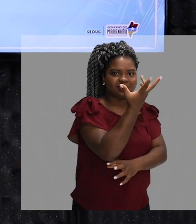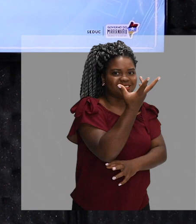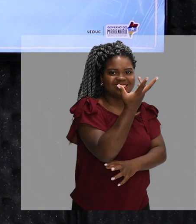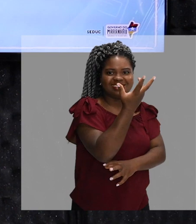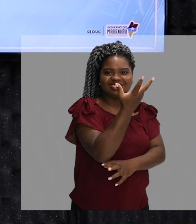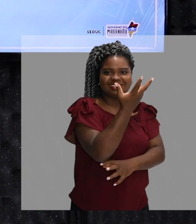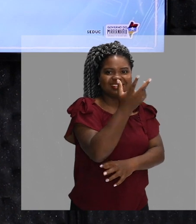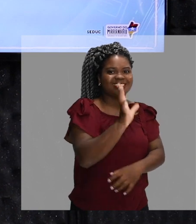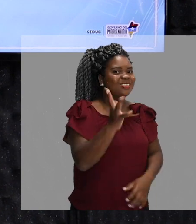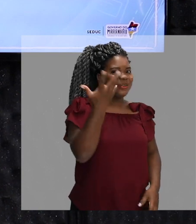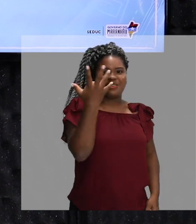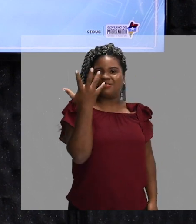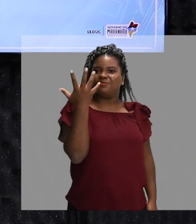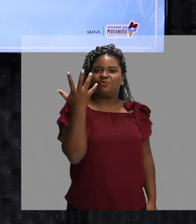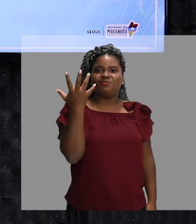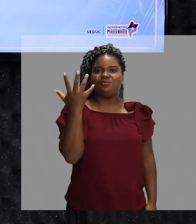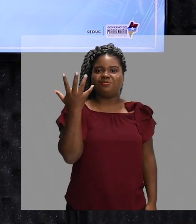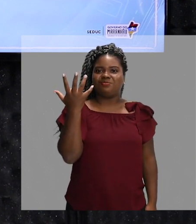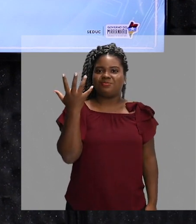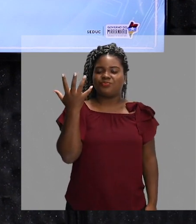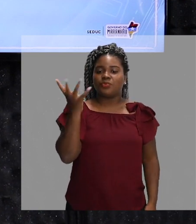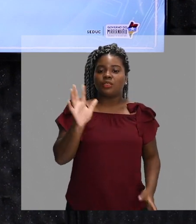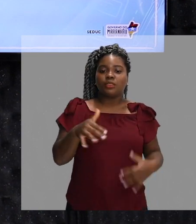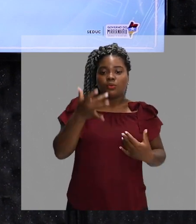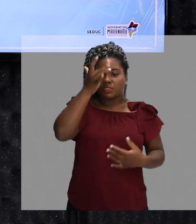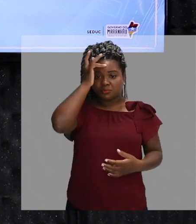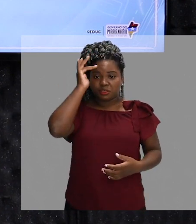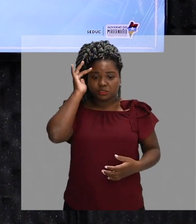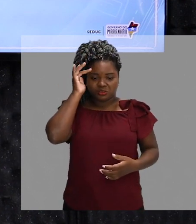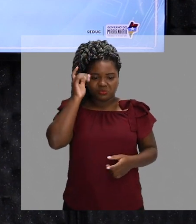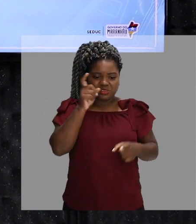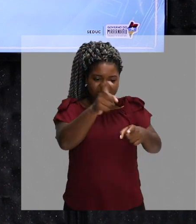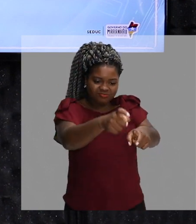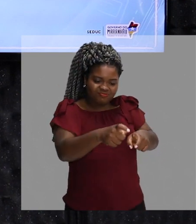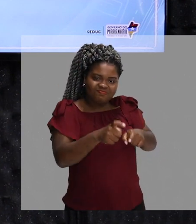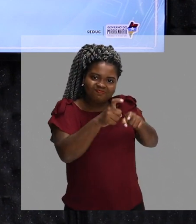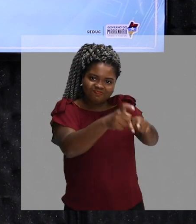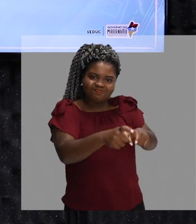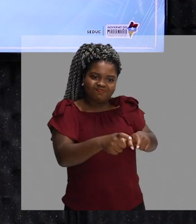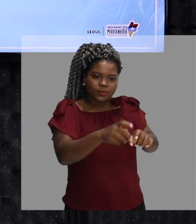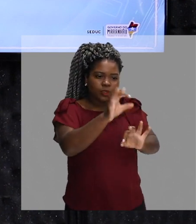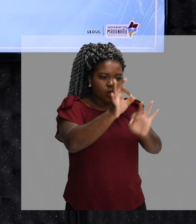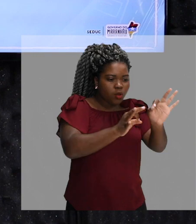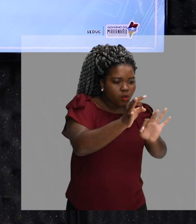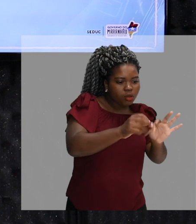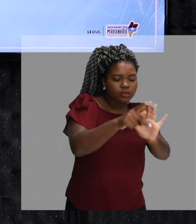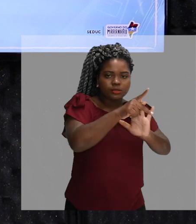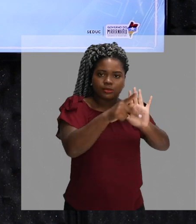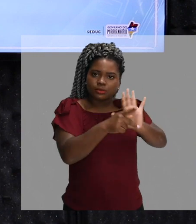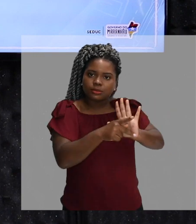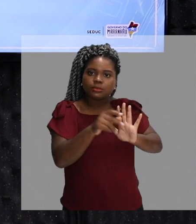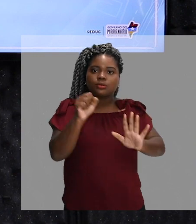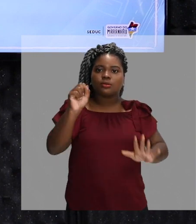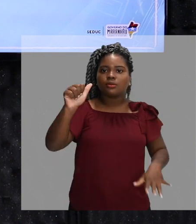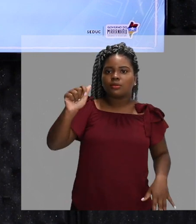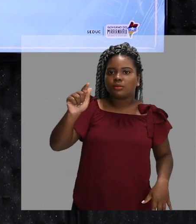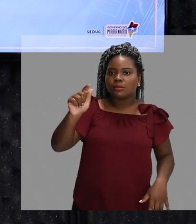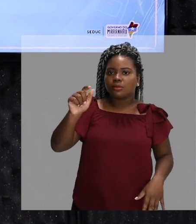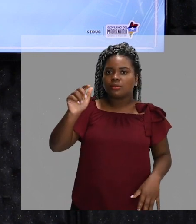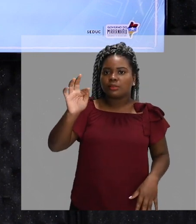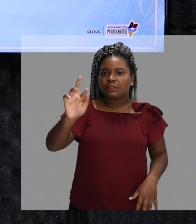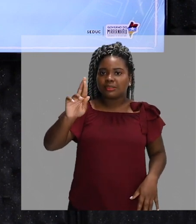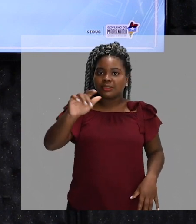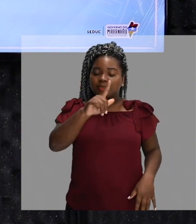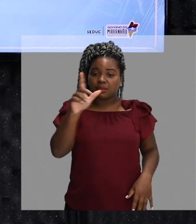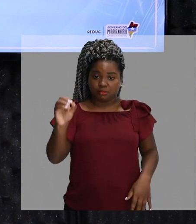boa. Então, os agricultores já vão se planejar para a safra, a partir das imagens